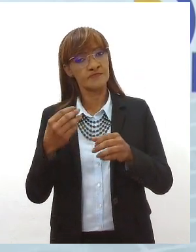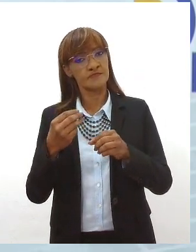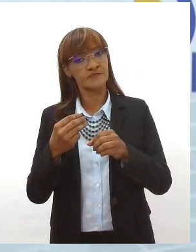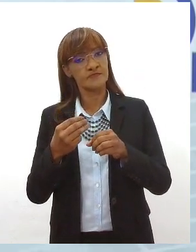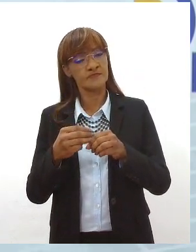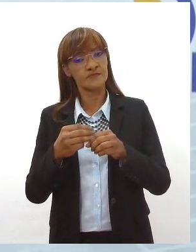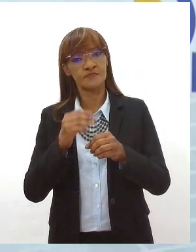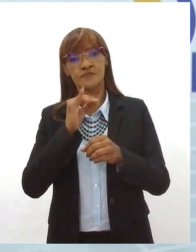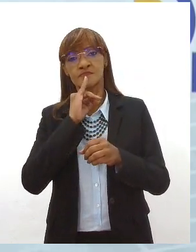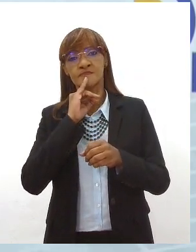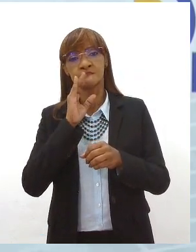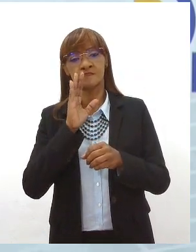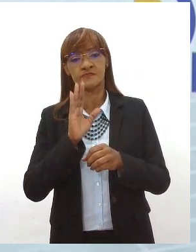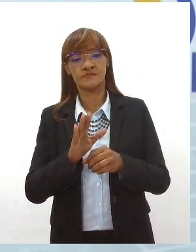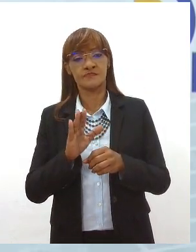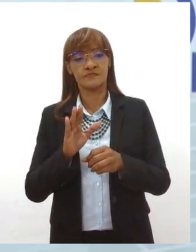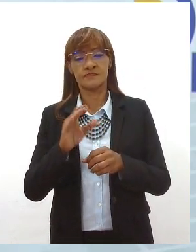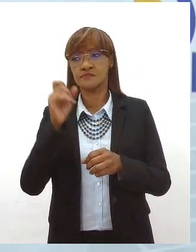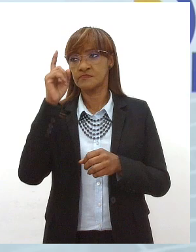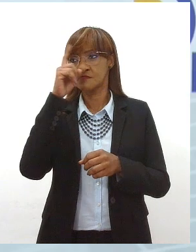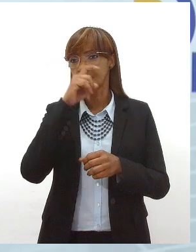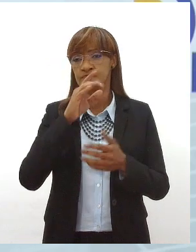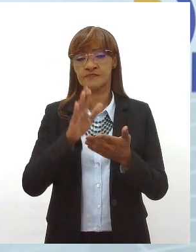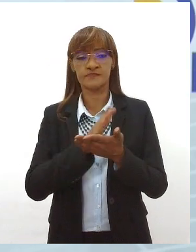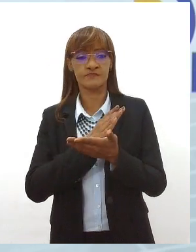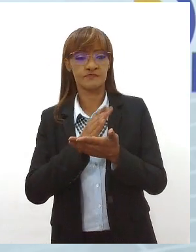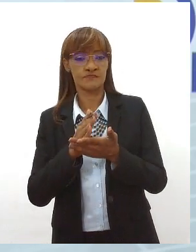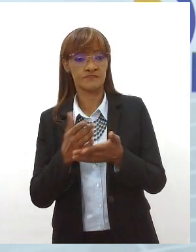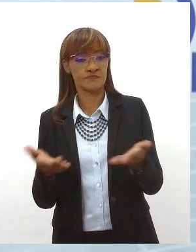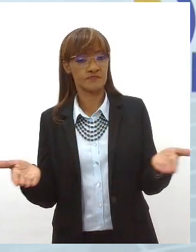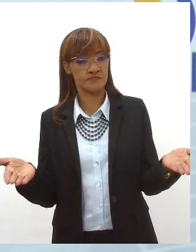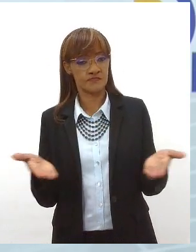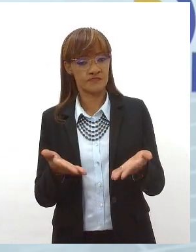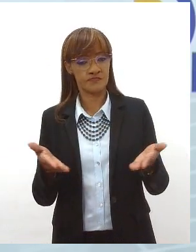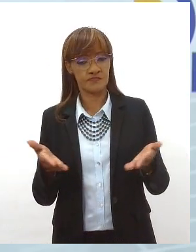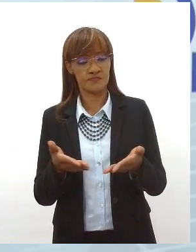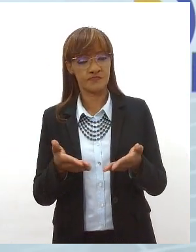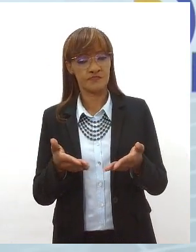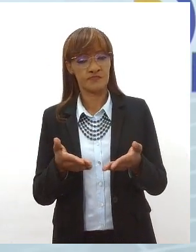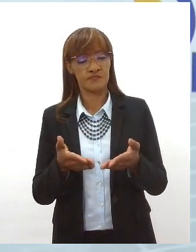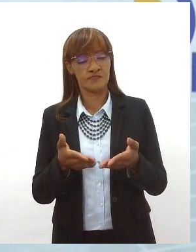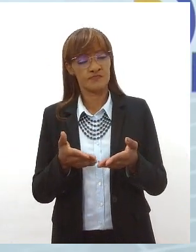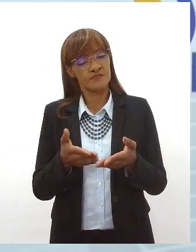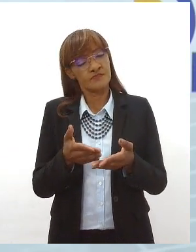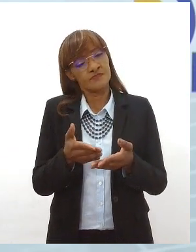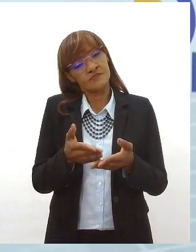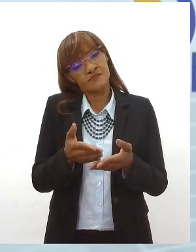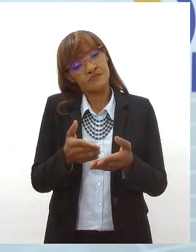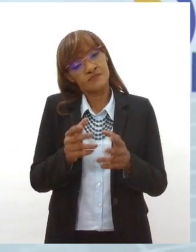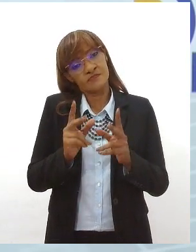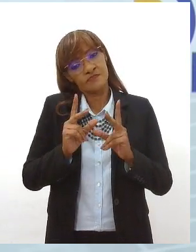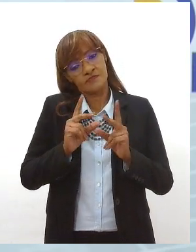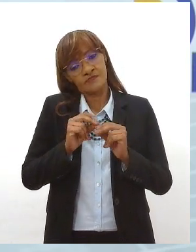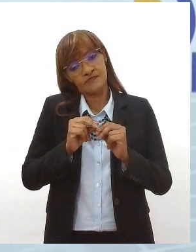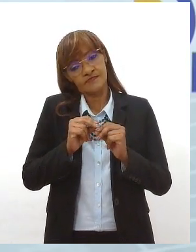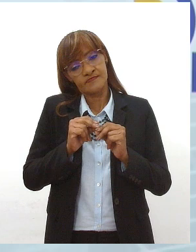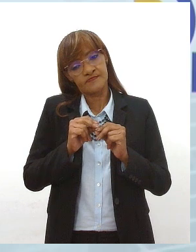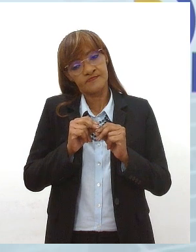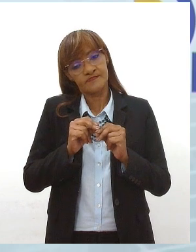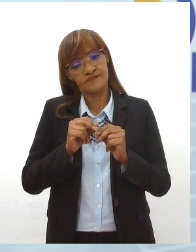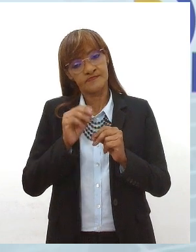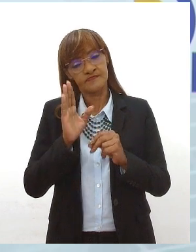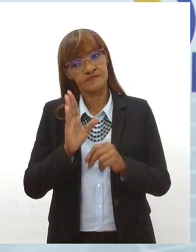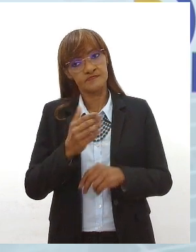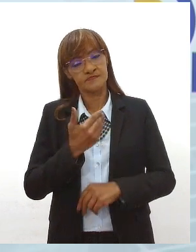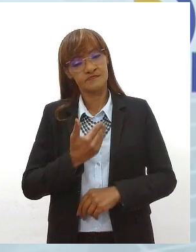dificuldades em gestões passadas, hoje recebem o piso salarial. E solicitou que o governo do estado possa também fazer esse reajuste a